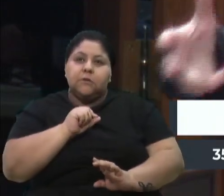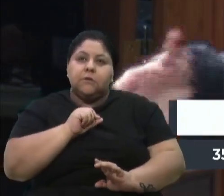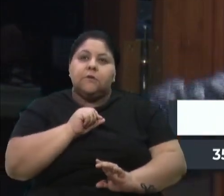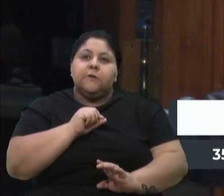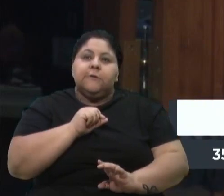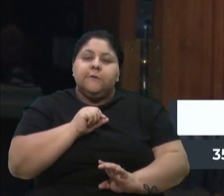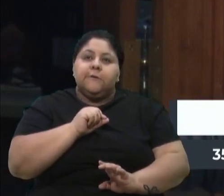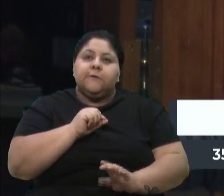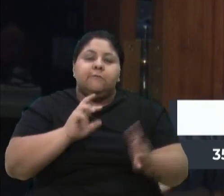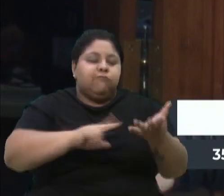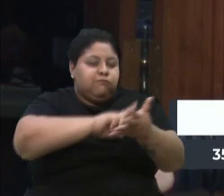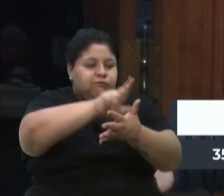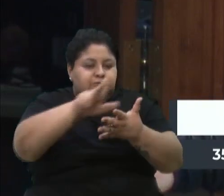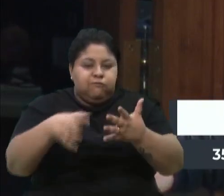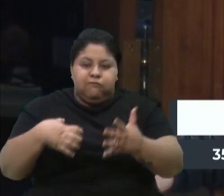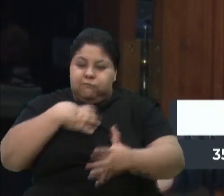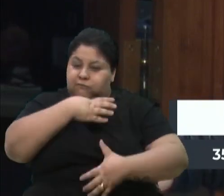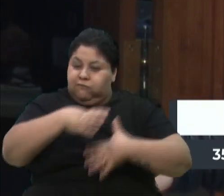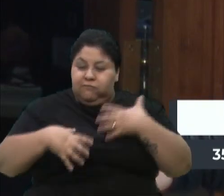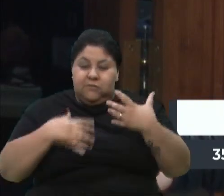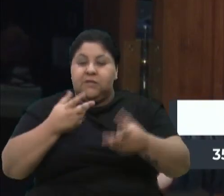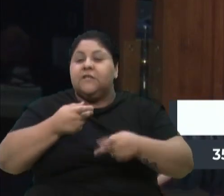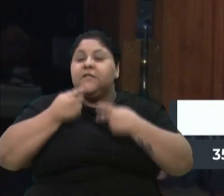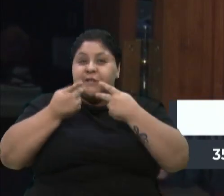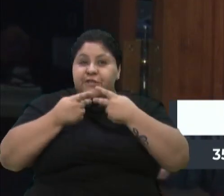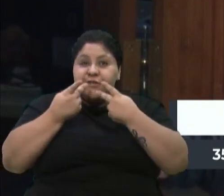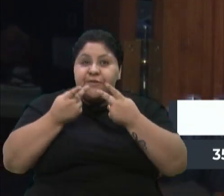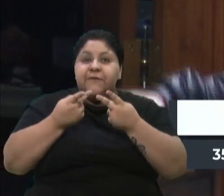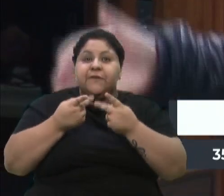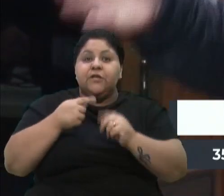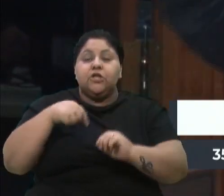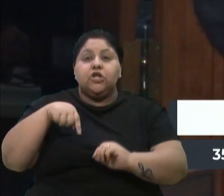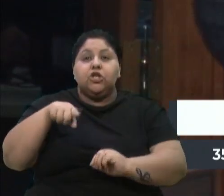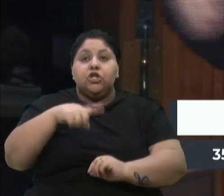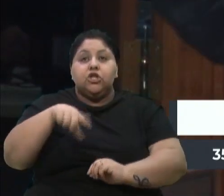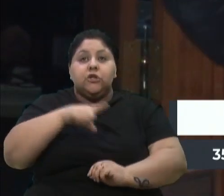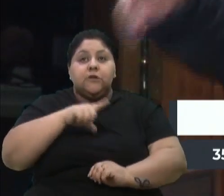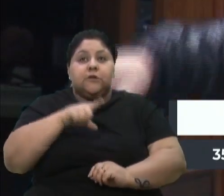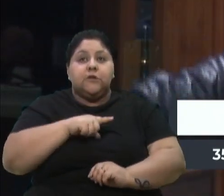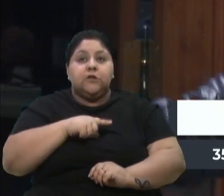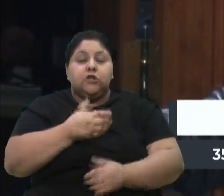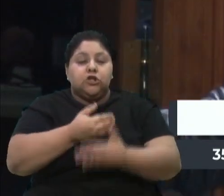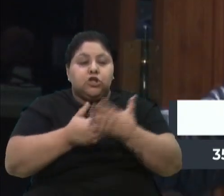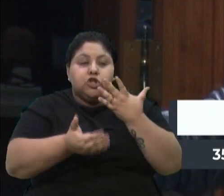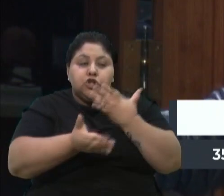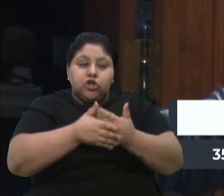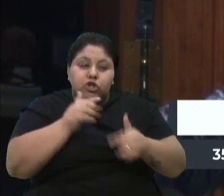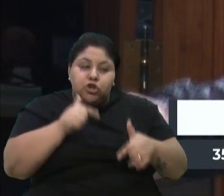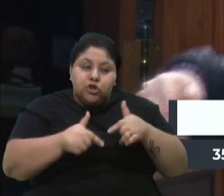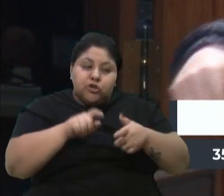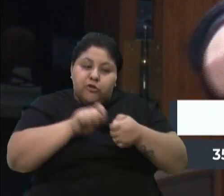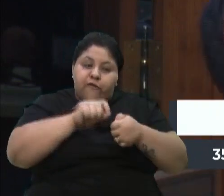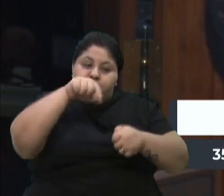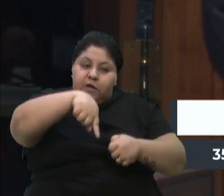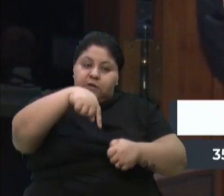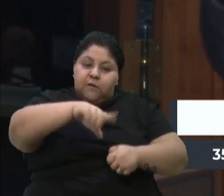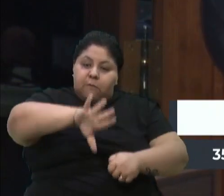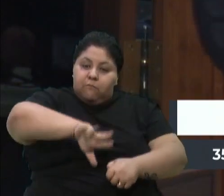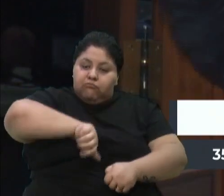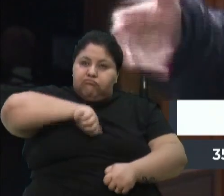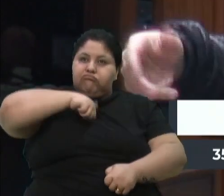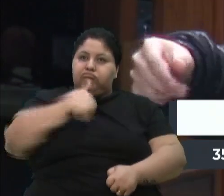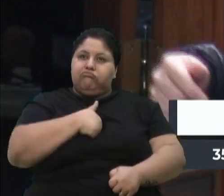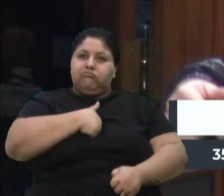várias formas de expressar, e nós temos aqui todo esse trabalho feito por esses artistas de Caxias do Sul, que se